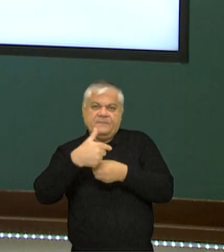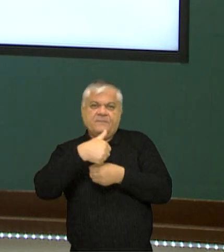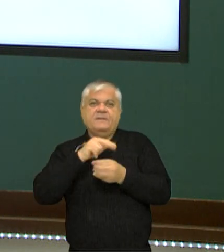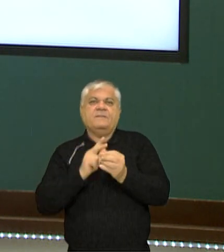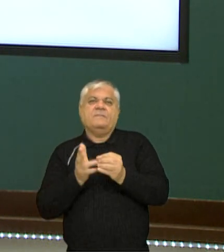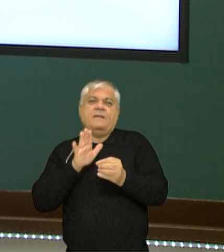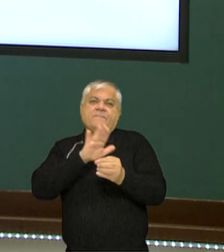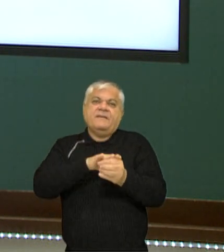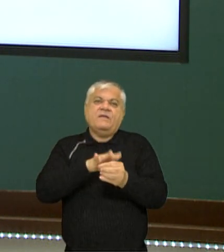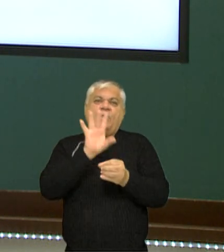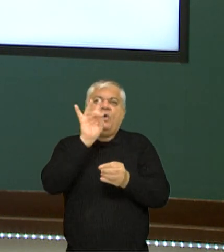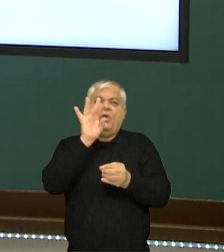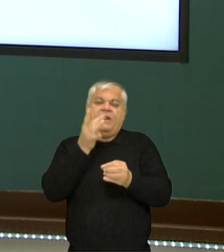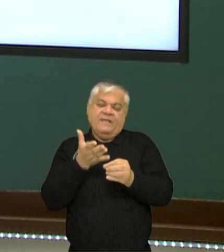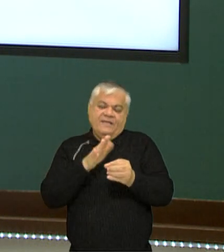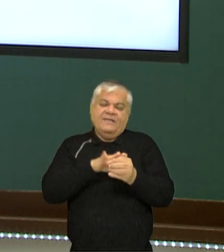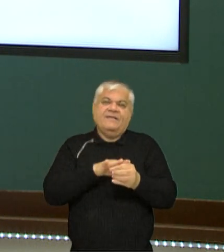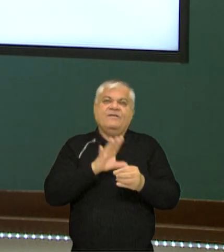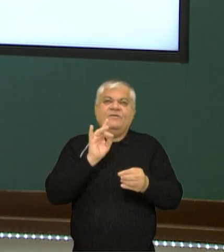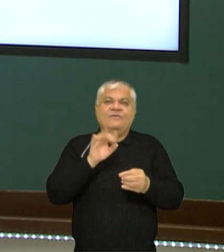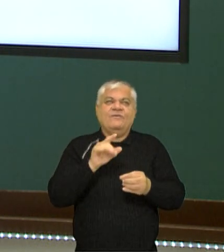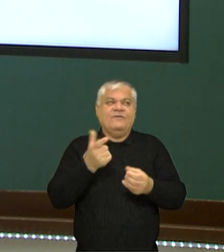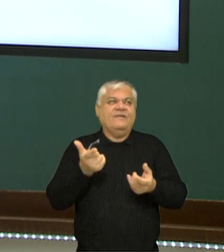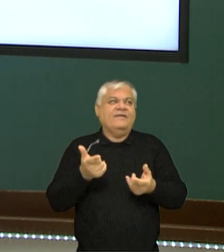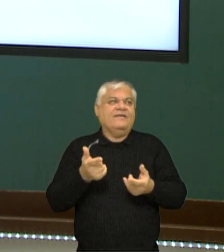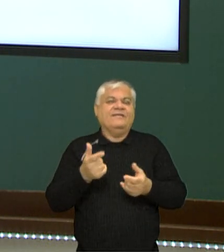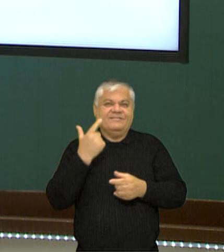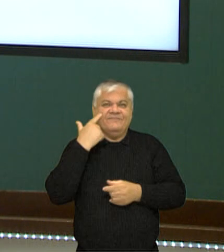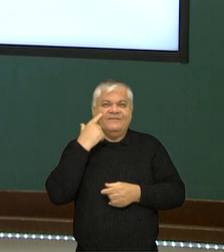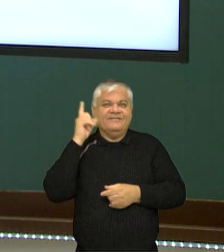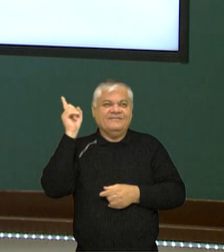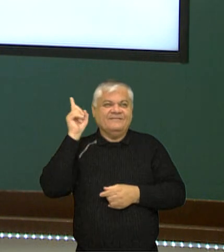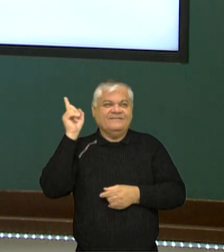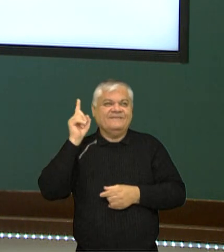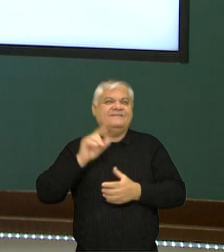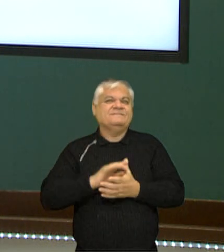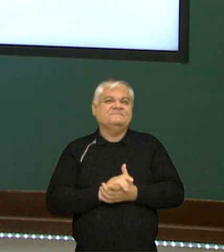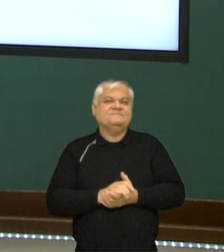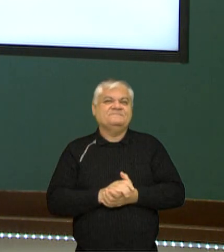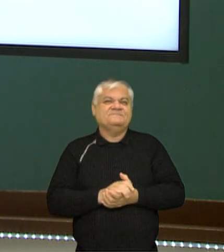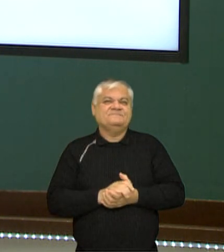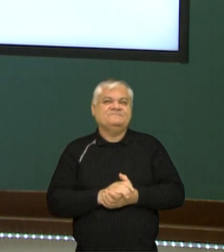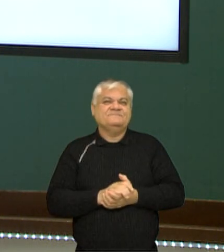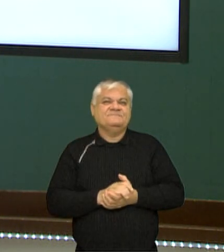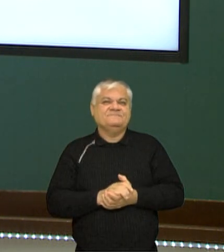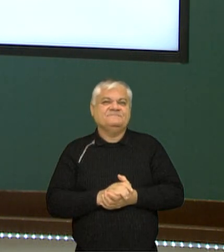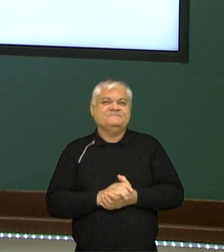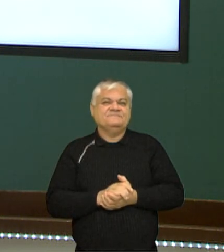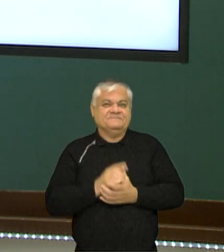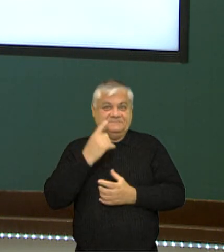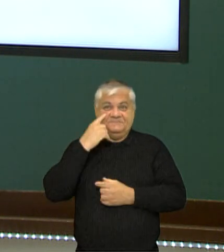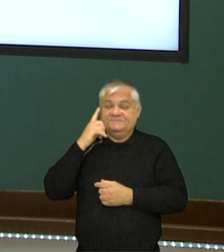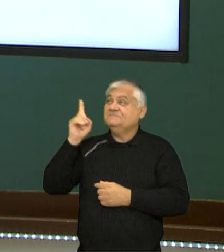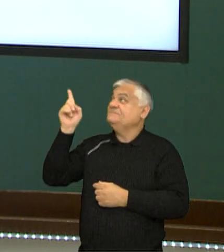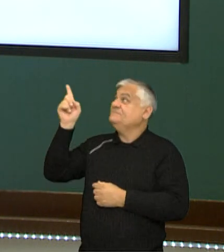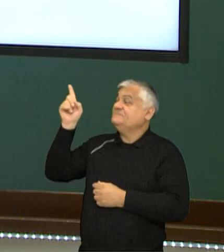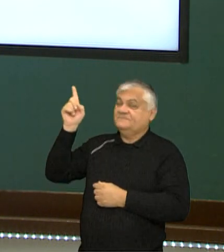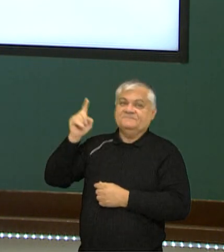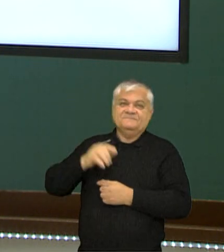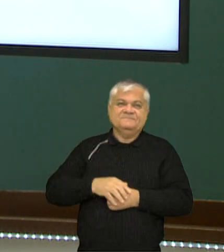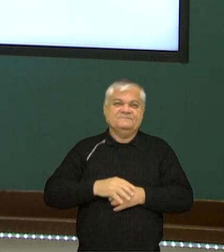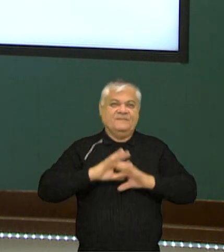e colei sobre o pedacinho do cabo de vassoura. Então aqui, ó, nós temos uma